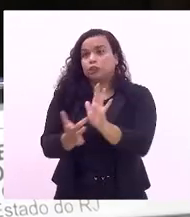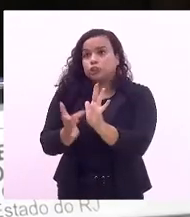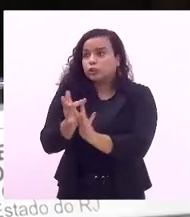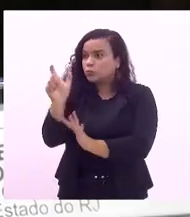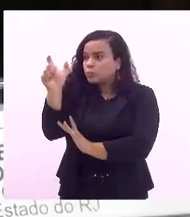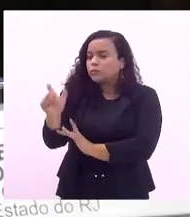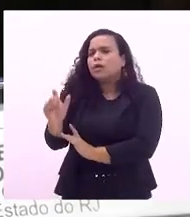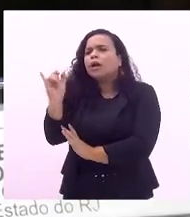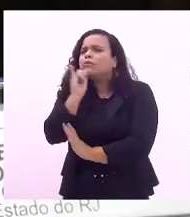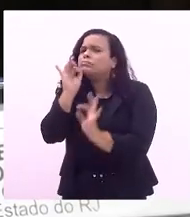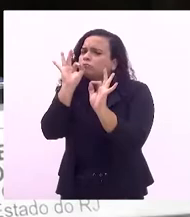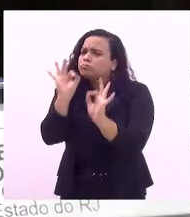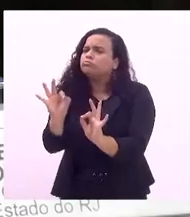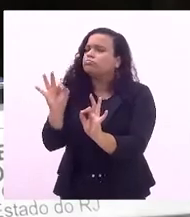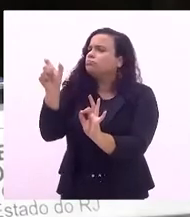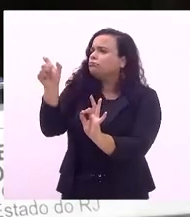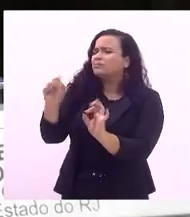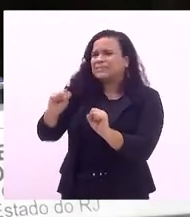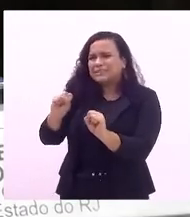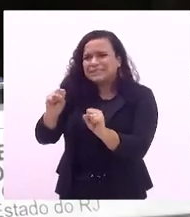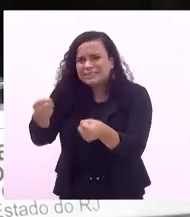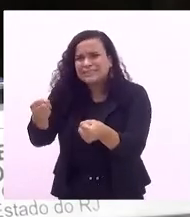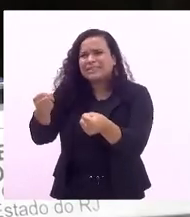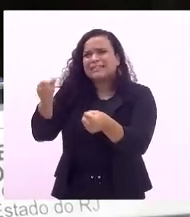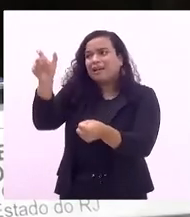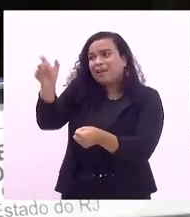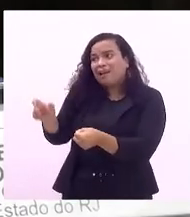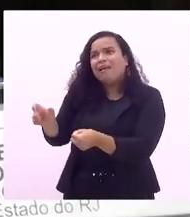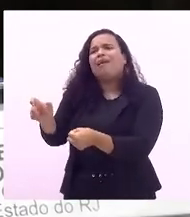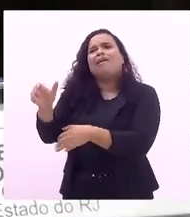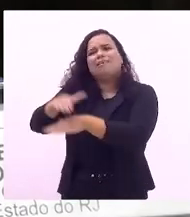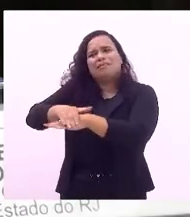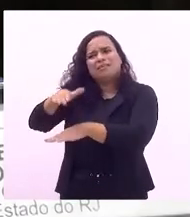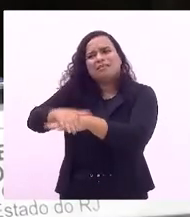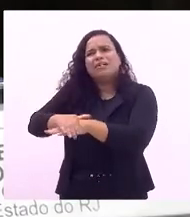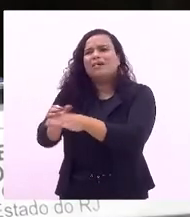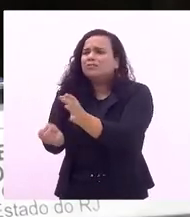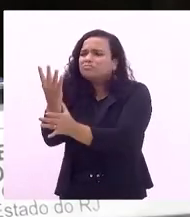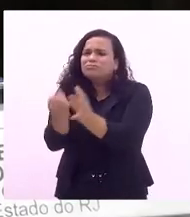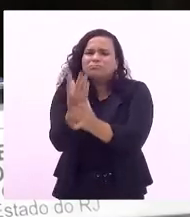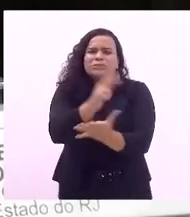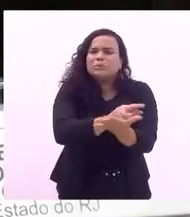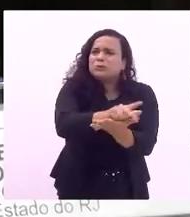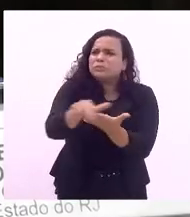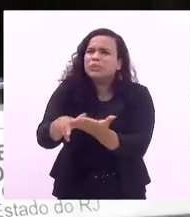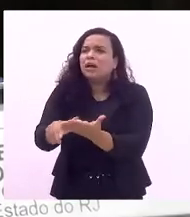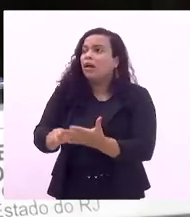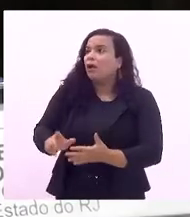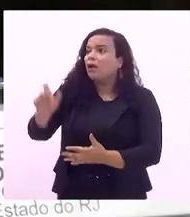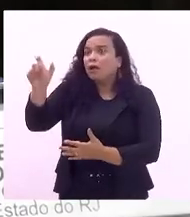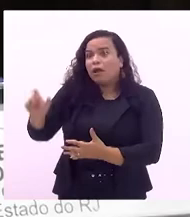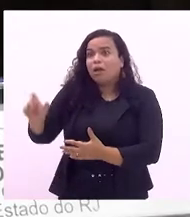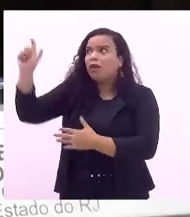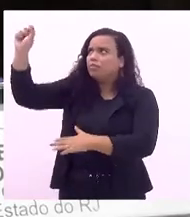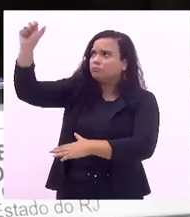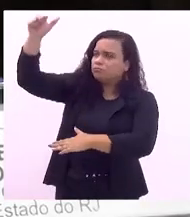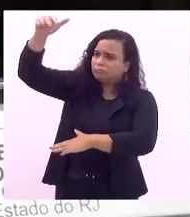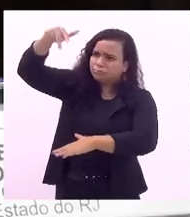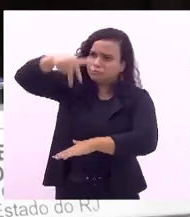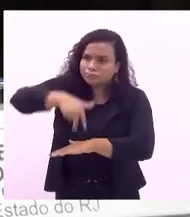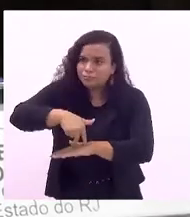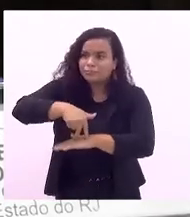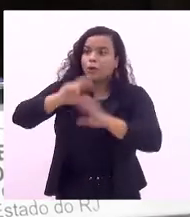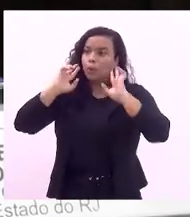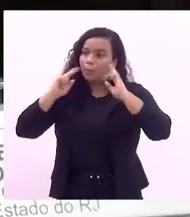sacrificial sendo ele O próprio Deus Criador ele deixou a sua glória se tornou humano